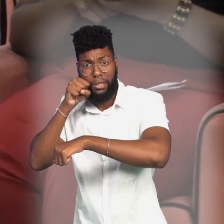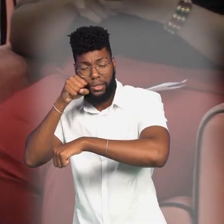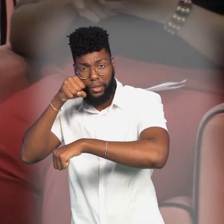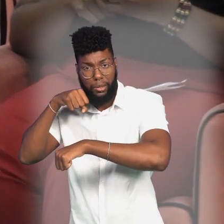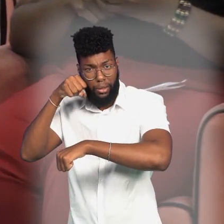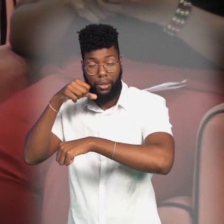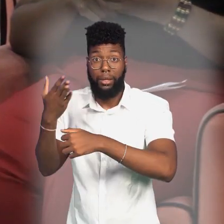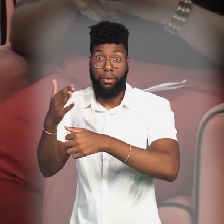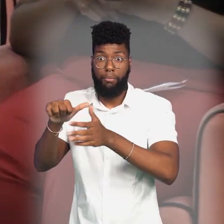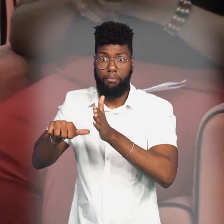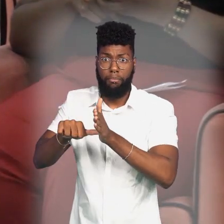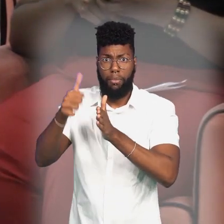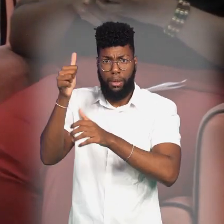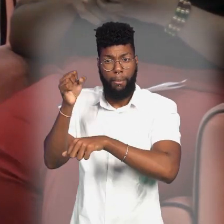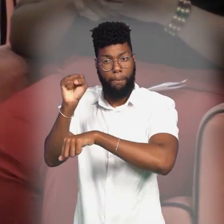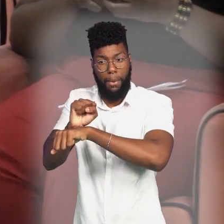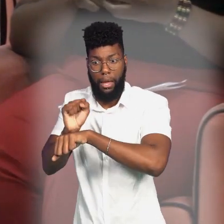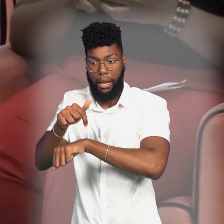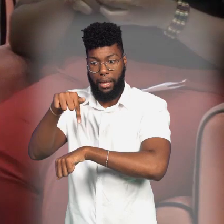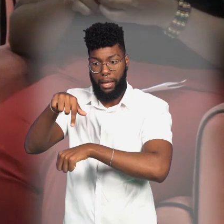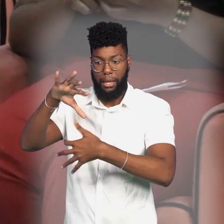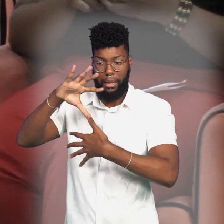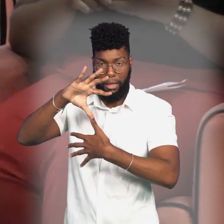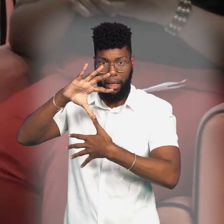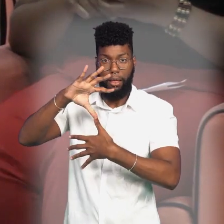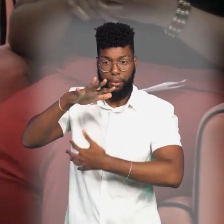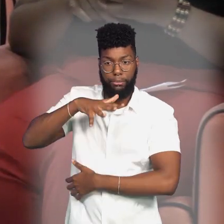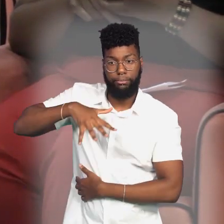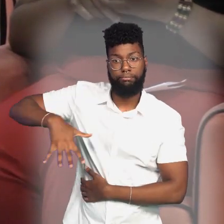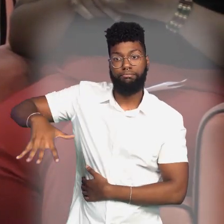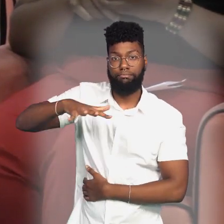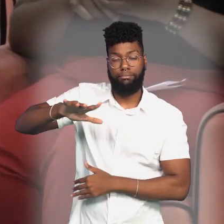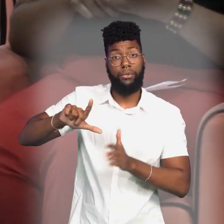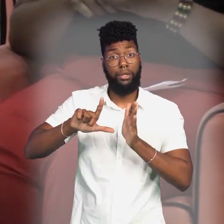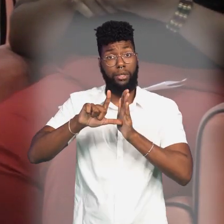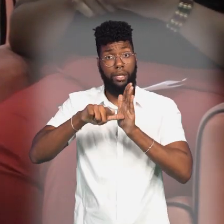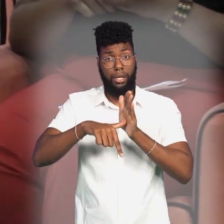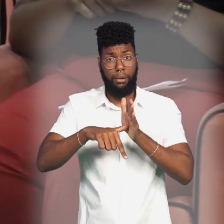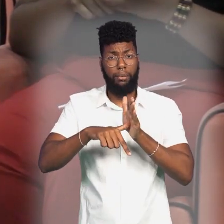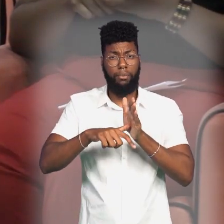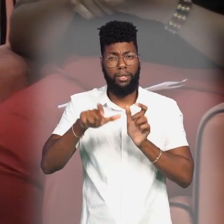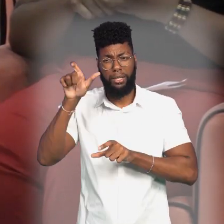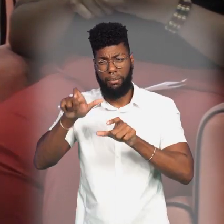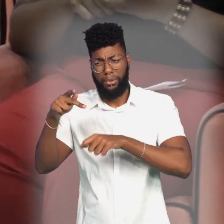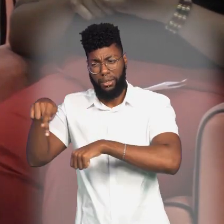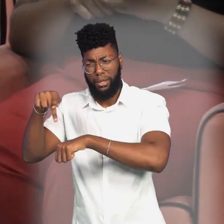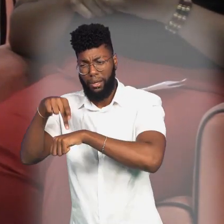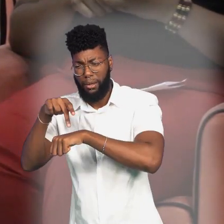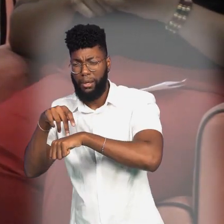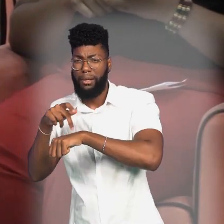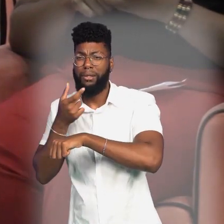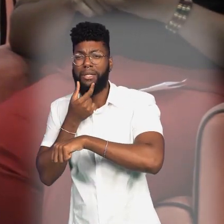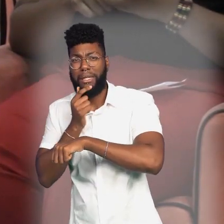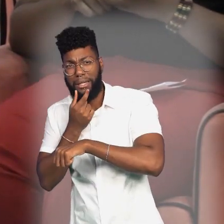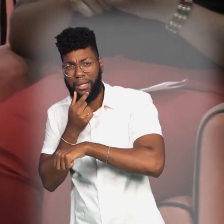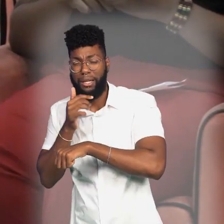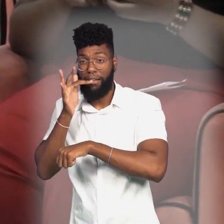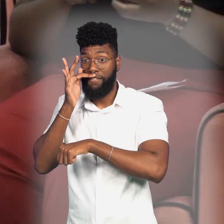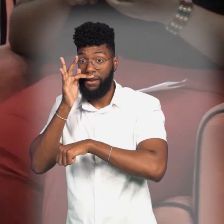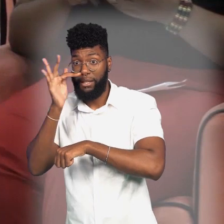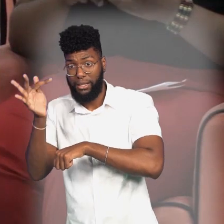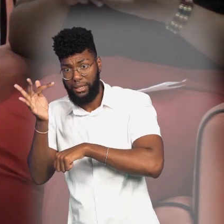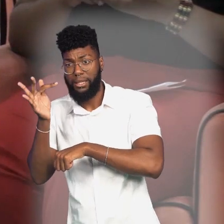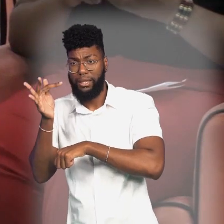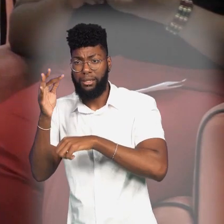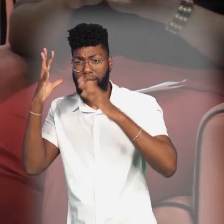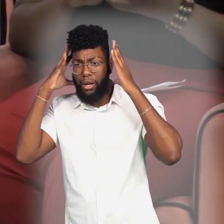de parada antes das Américas. Depois vieram os ingleses, os franceses, os